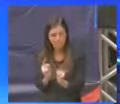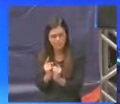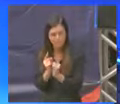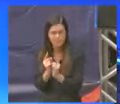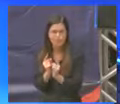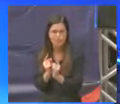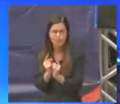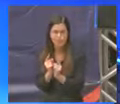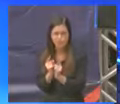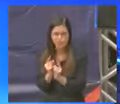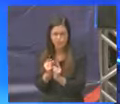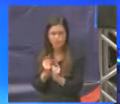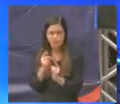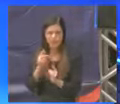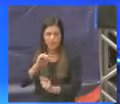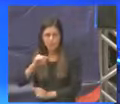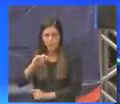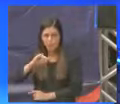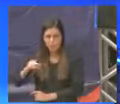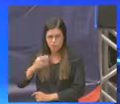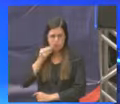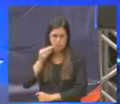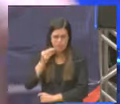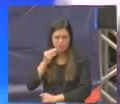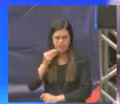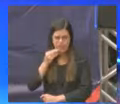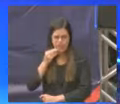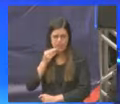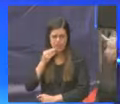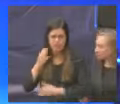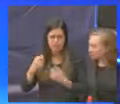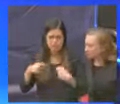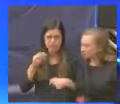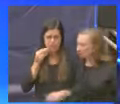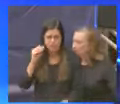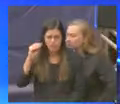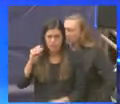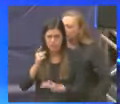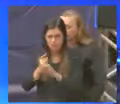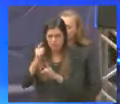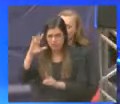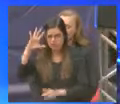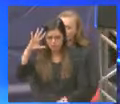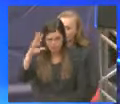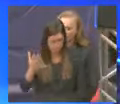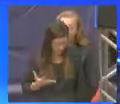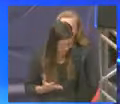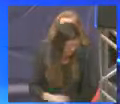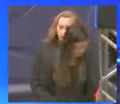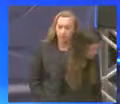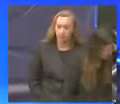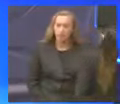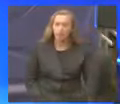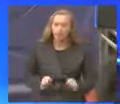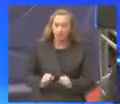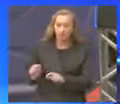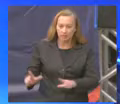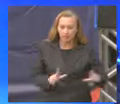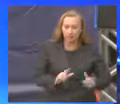que passar por desvios. Isso é uma oportunidade. A gente tem que achar as soluções que podem existir nesse mundo aí. Pode